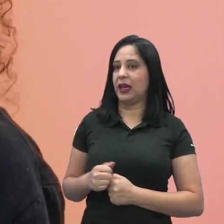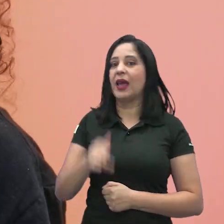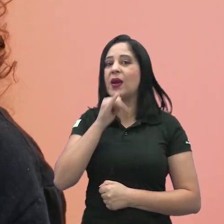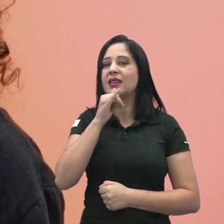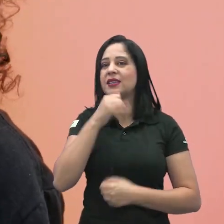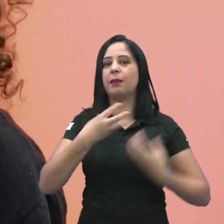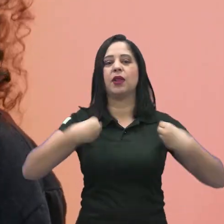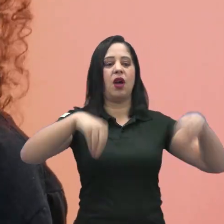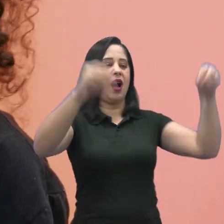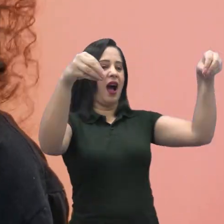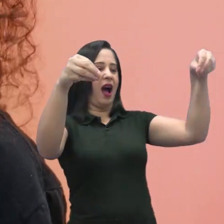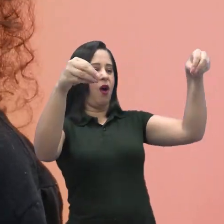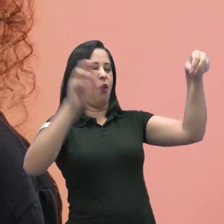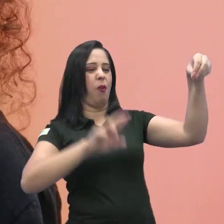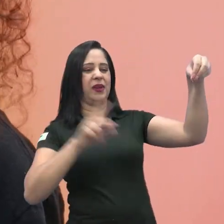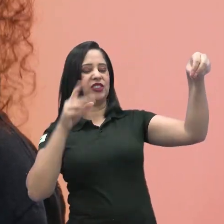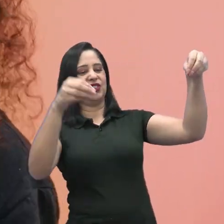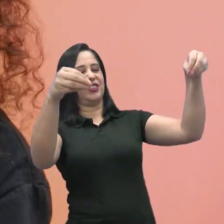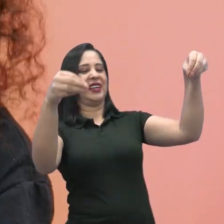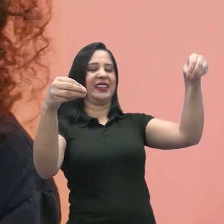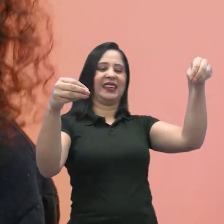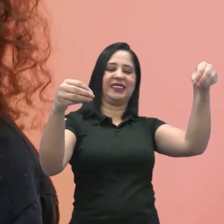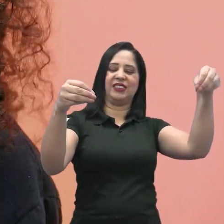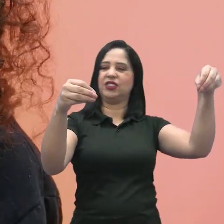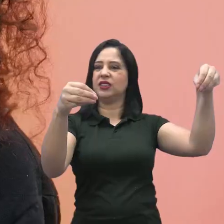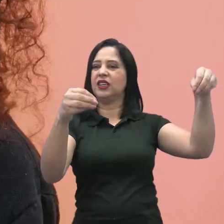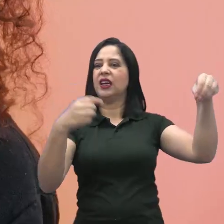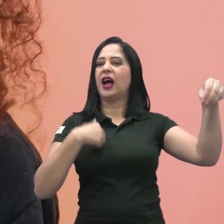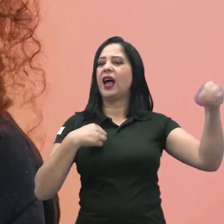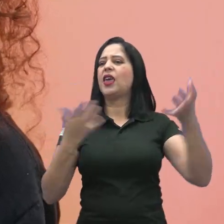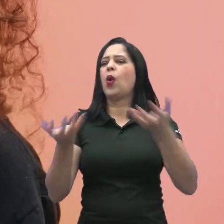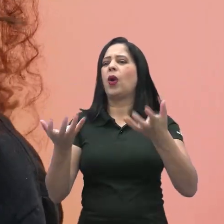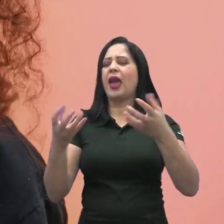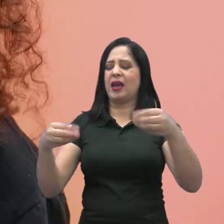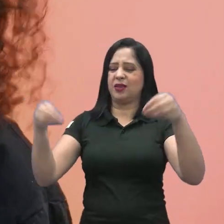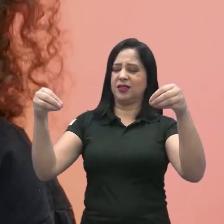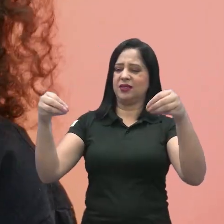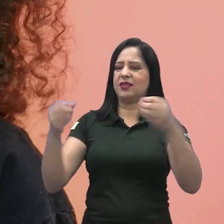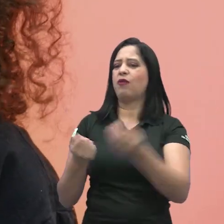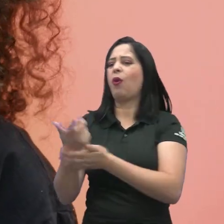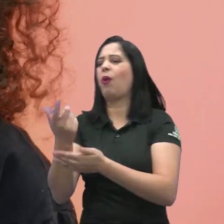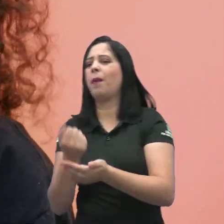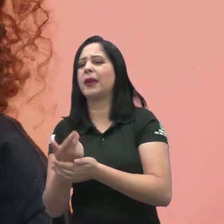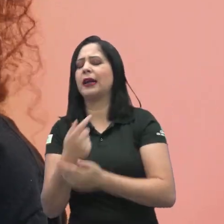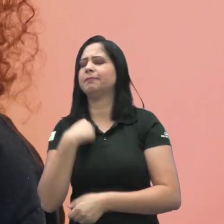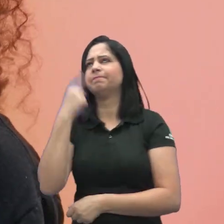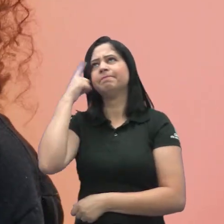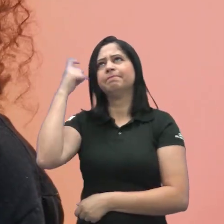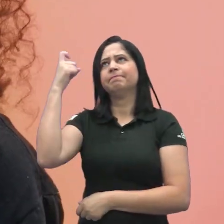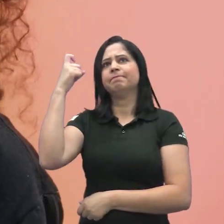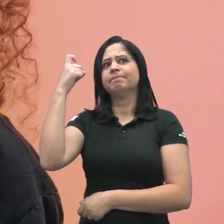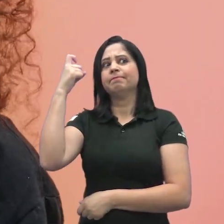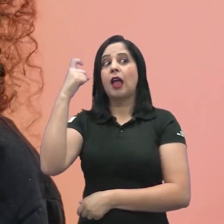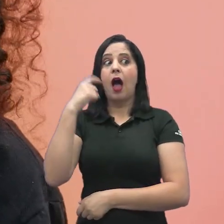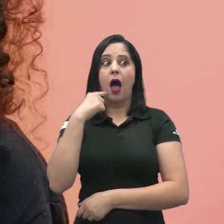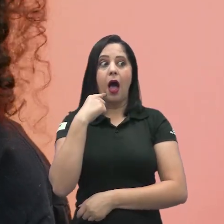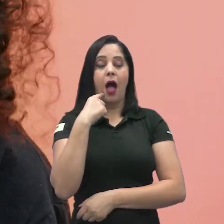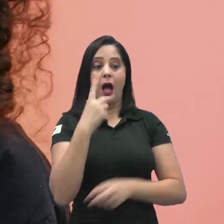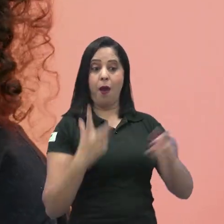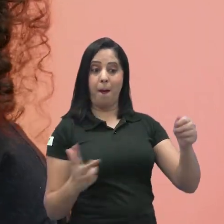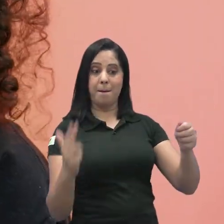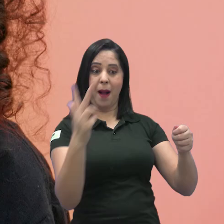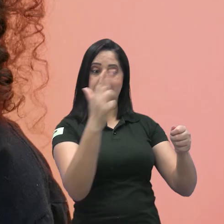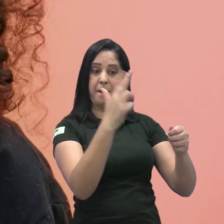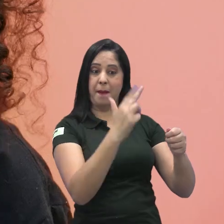super diferente. Às vezes eu não acho o que eu tô procurando nas lojas. Por que eu não posso fazer isso com uma peça nova?